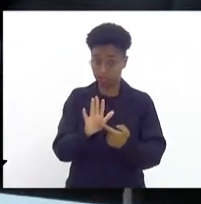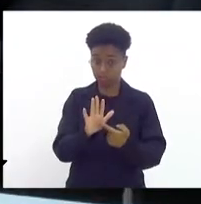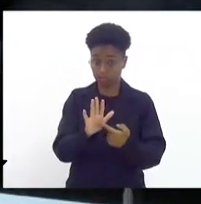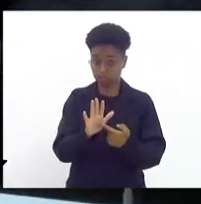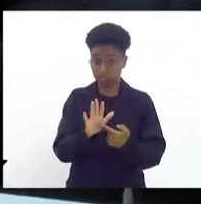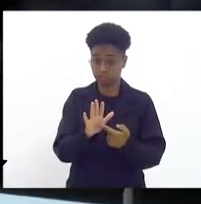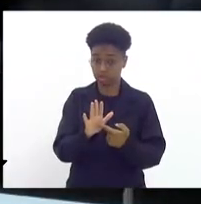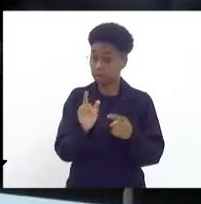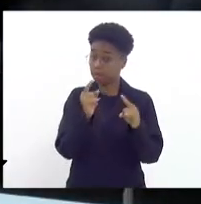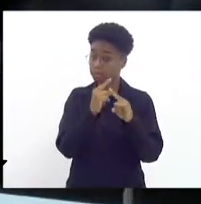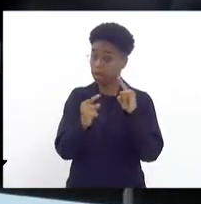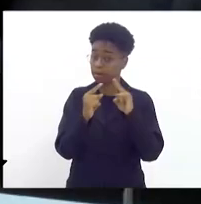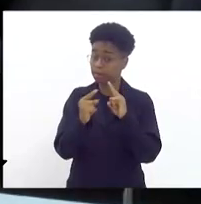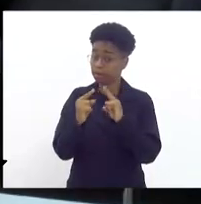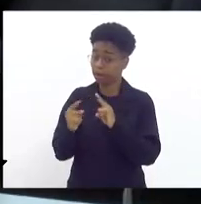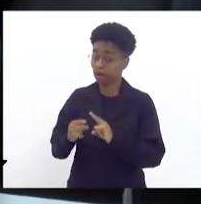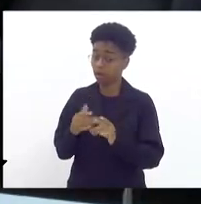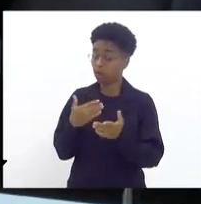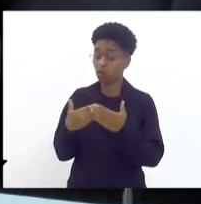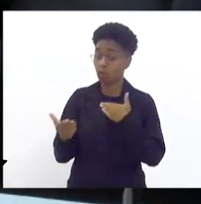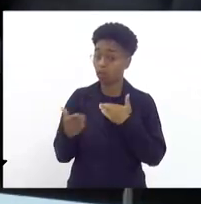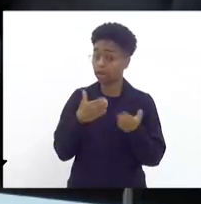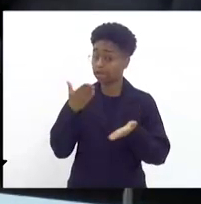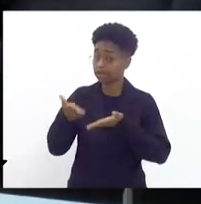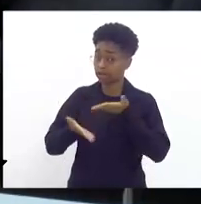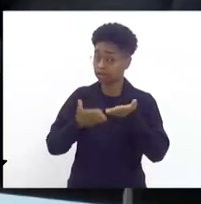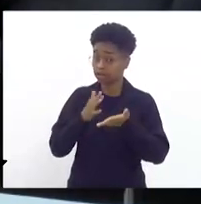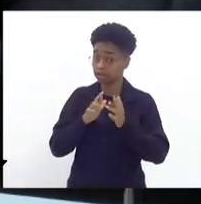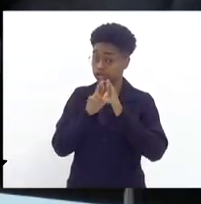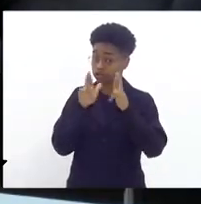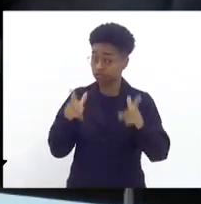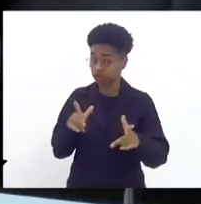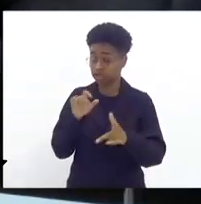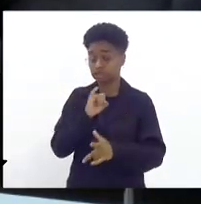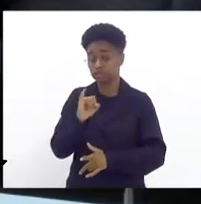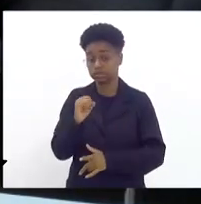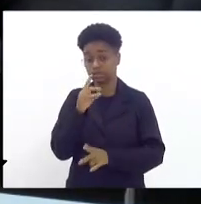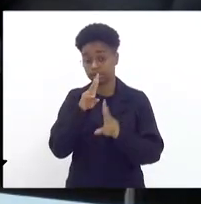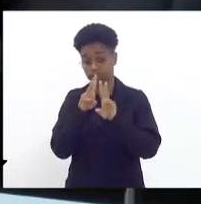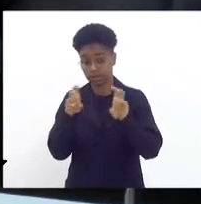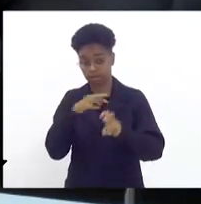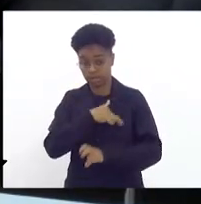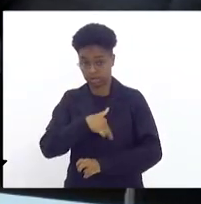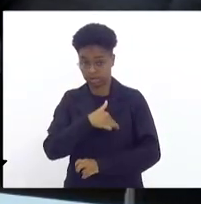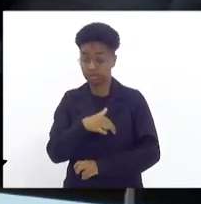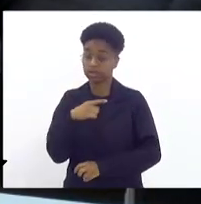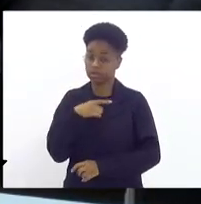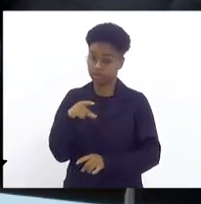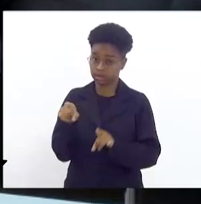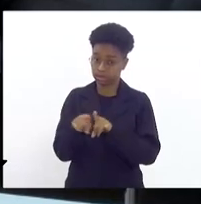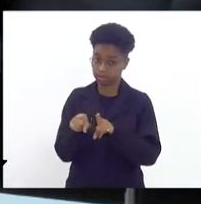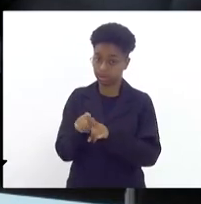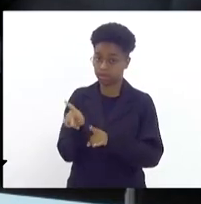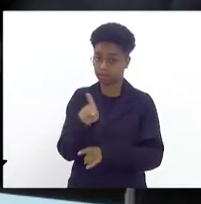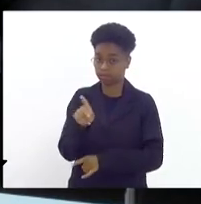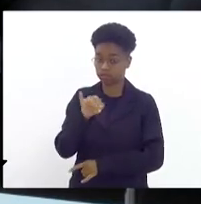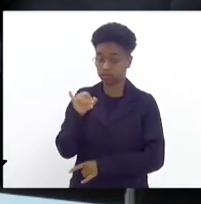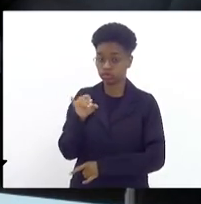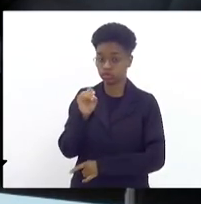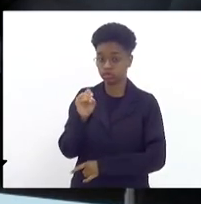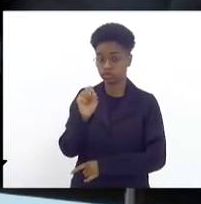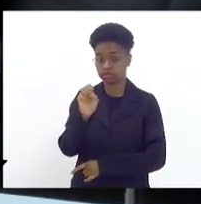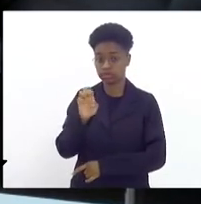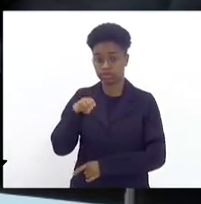a vedação de qualquer tratamento diferenciado às religiões. Sim. Estamos aqui até com o professor Josemar,